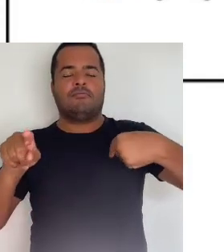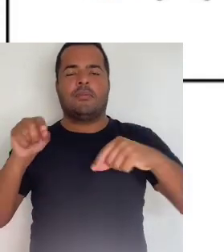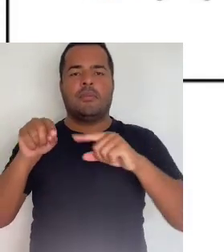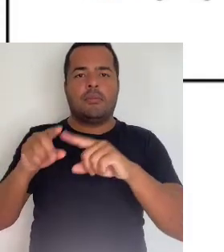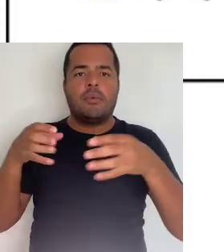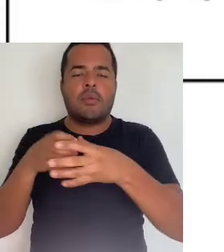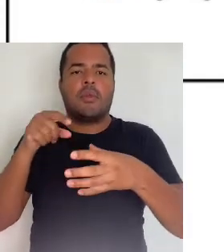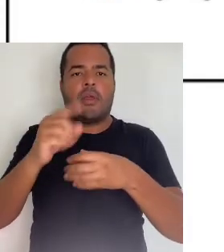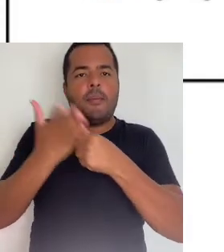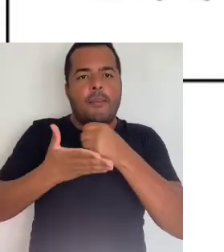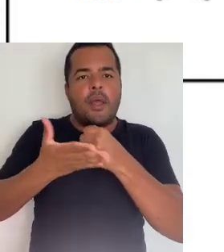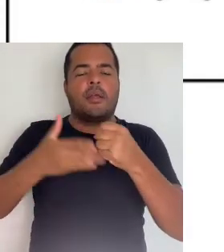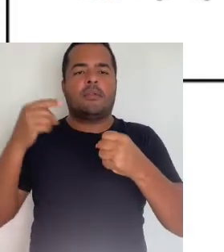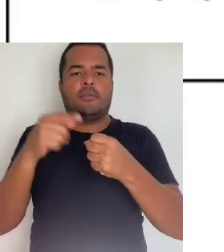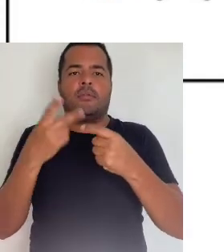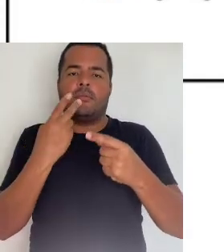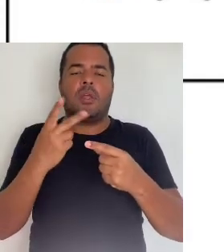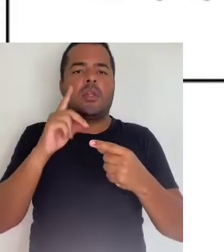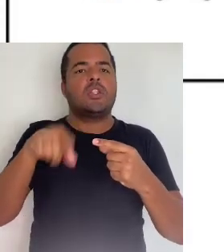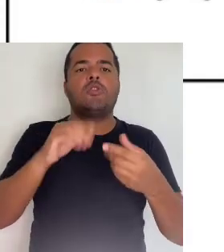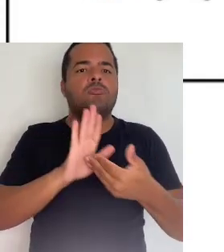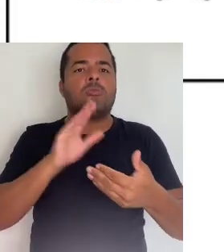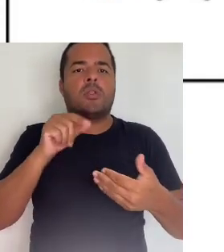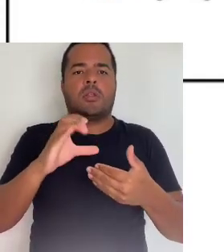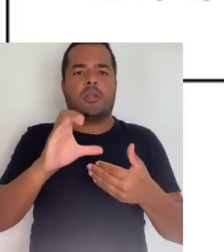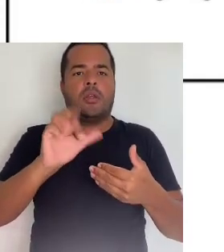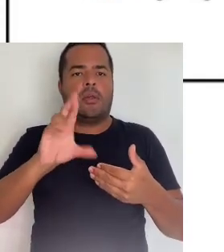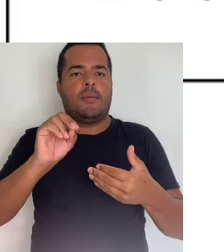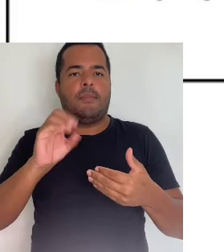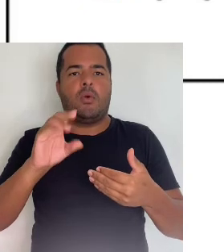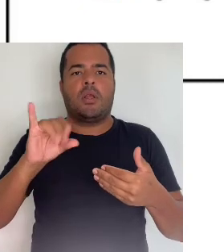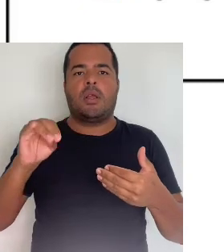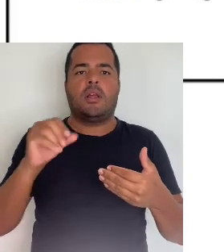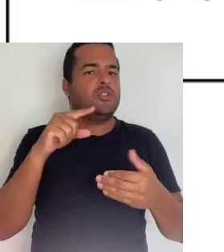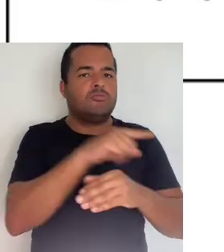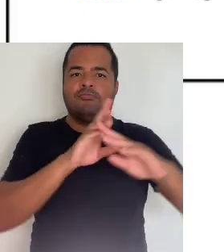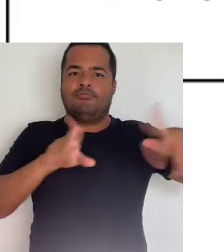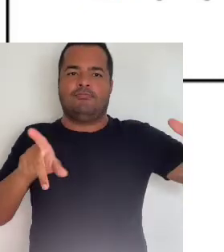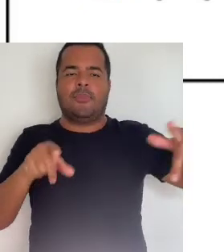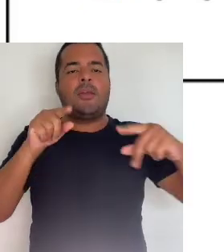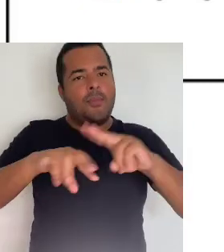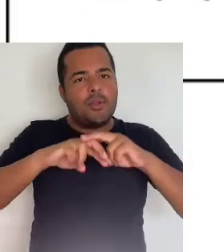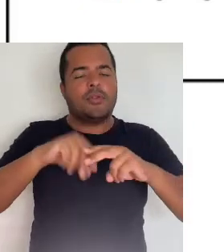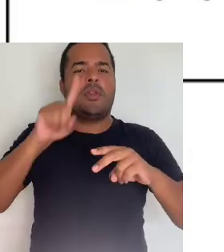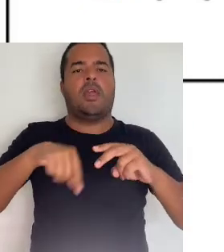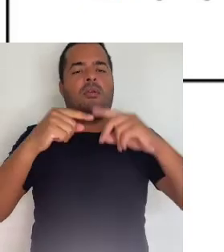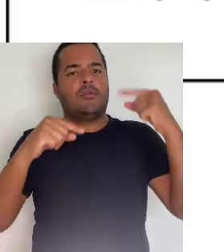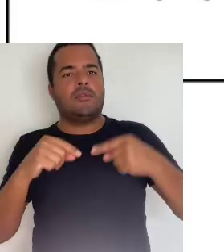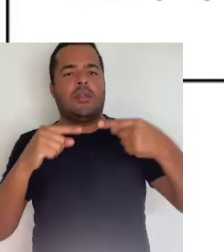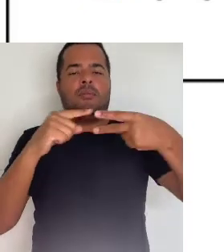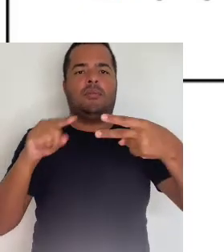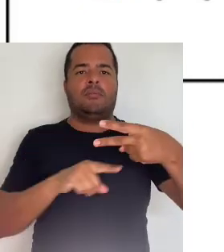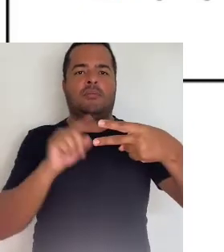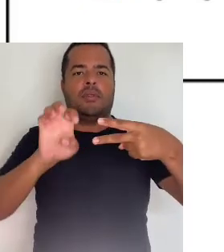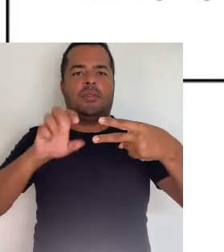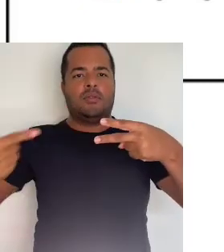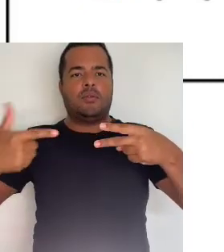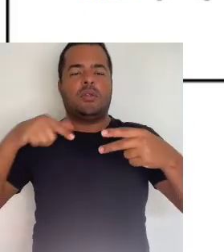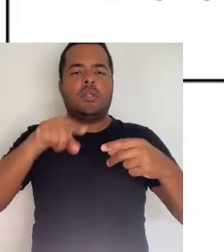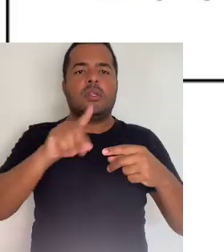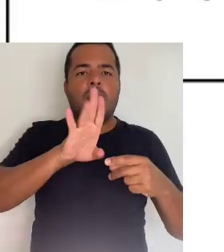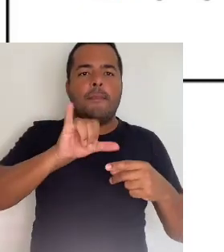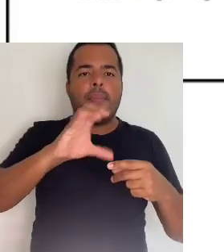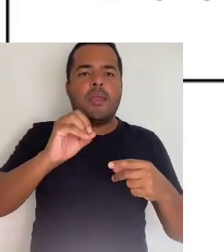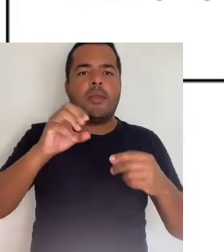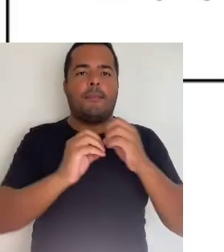trabalhando com uma base, né? E quando você tem meio básico, você não pode propor aí a formação de carbocádio. Por isso que ela é uma etapa E2, ela é